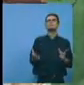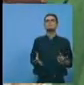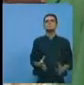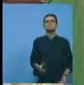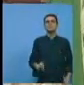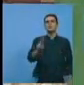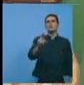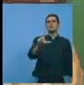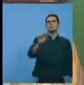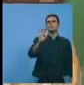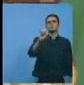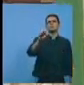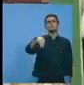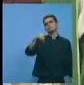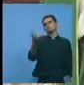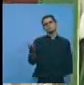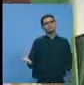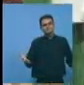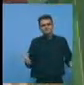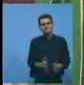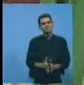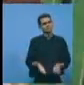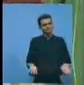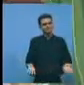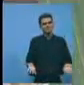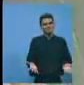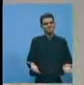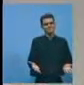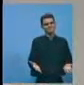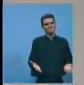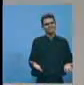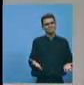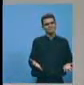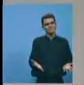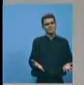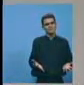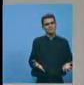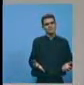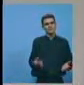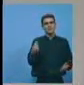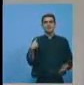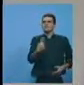Ah, como nós estamos atrás de um Cristo do Sermão da Montanha.